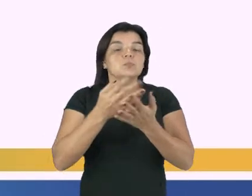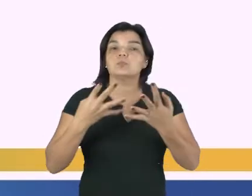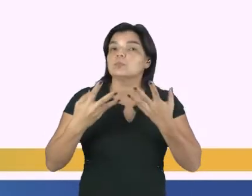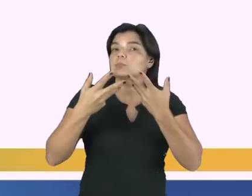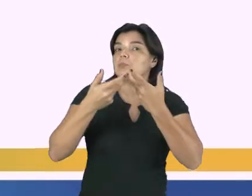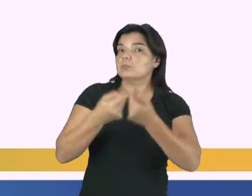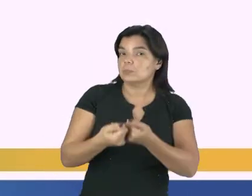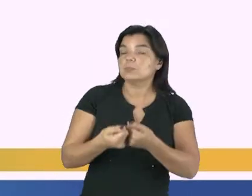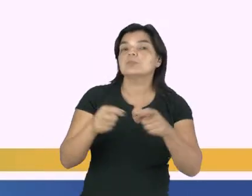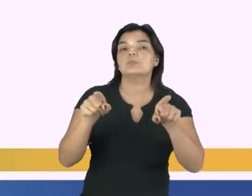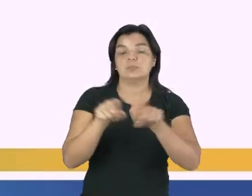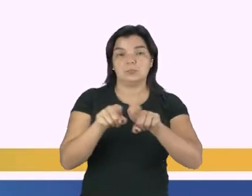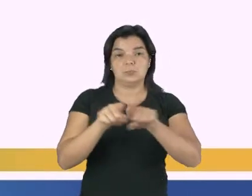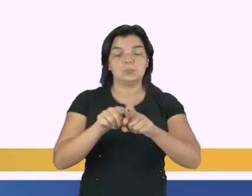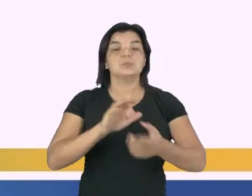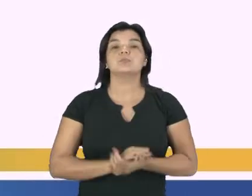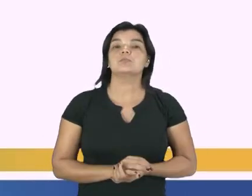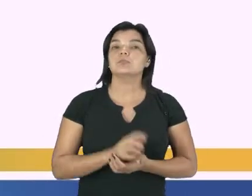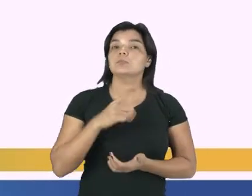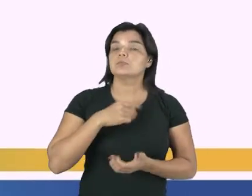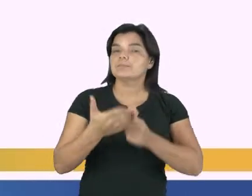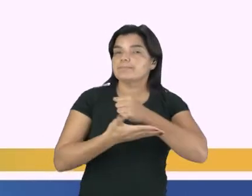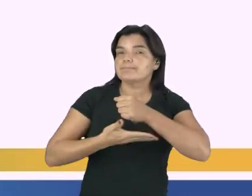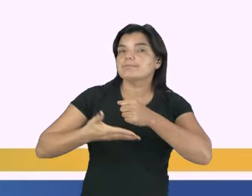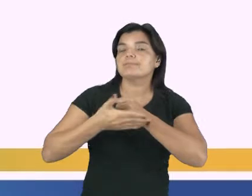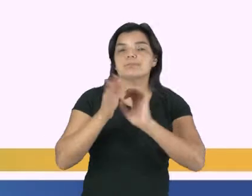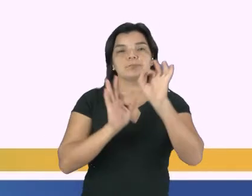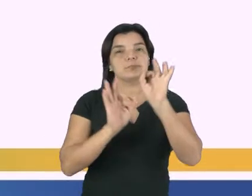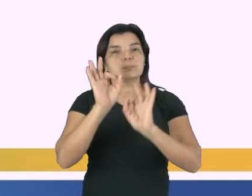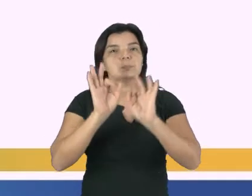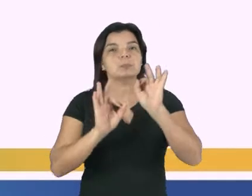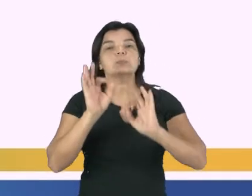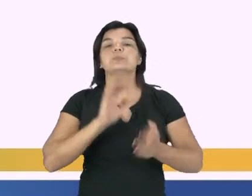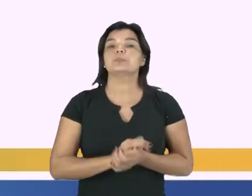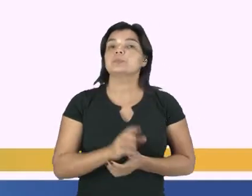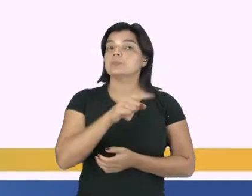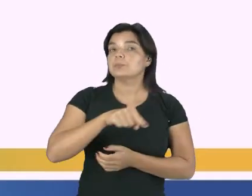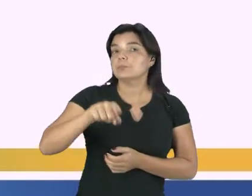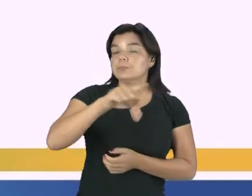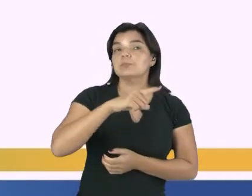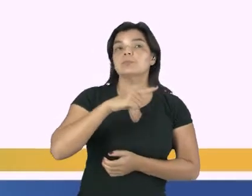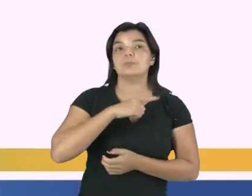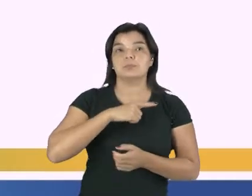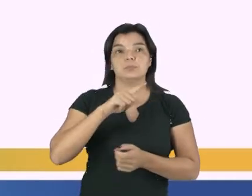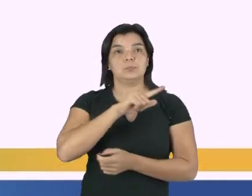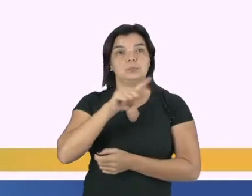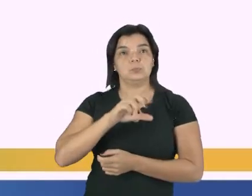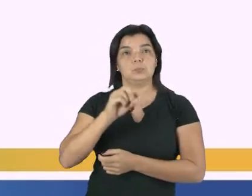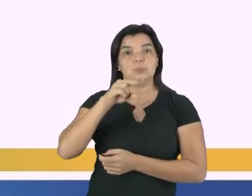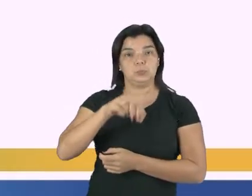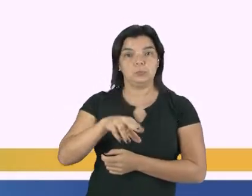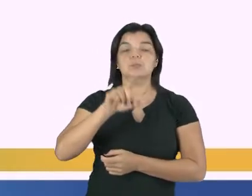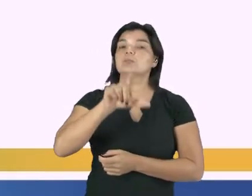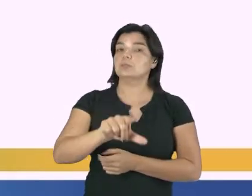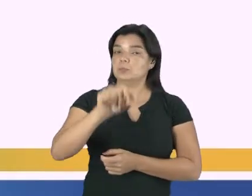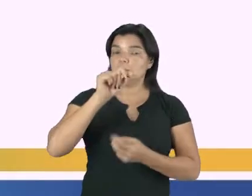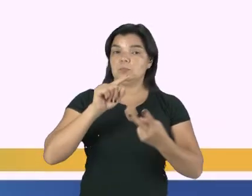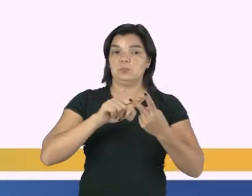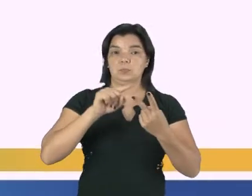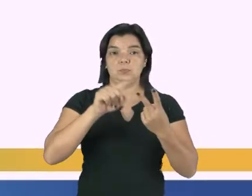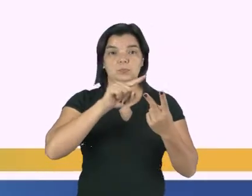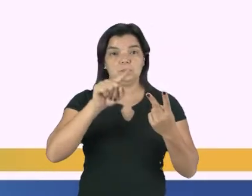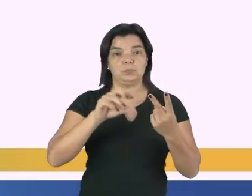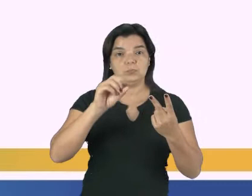de tudo, o tijolo que é a base da construção. Então você tem a zona preferencial, zona